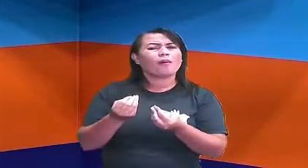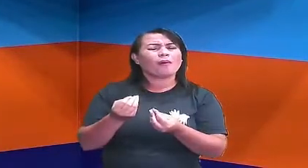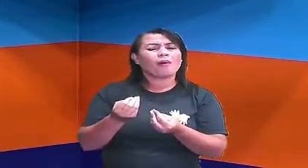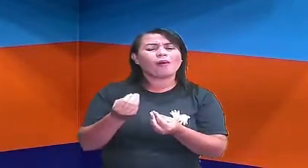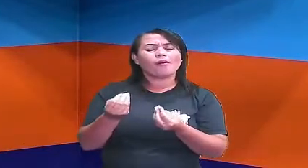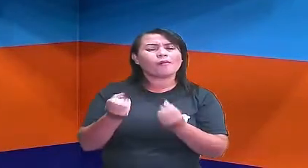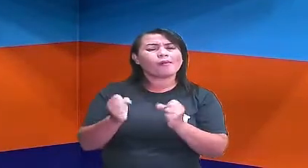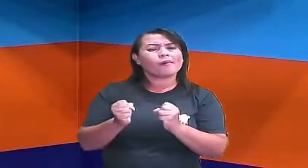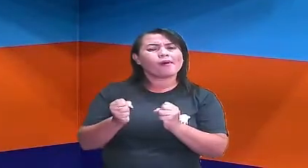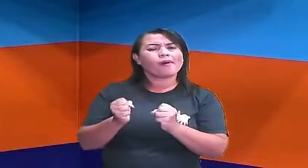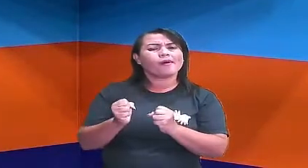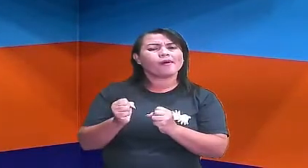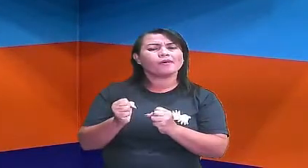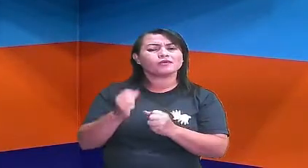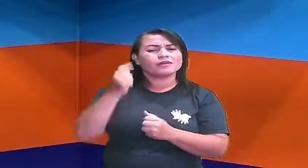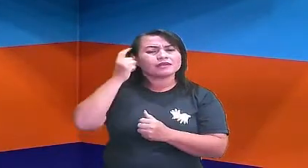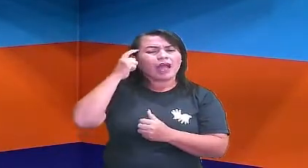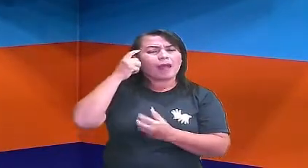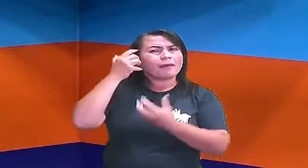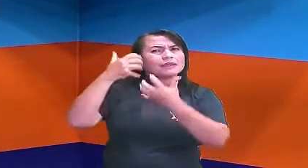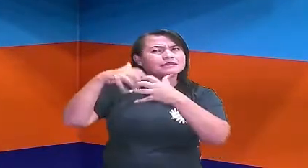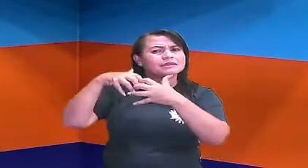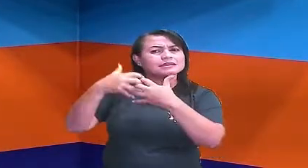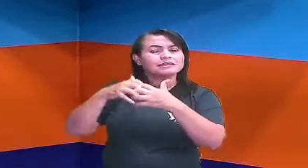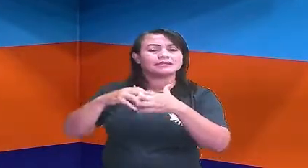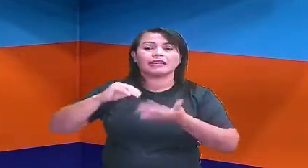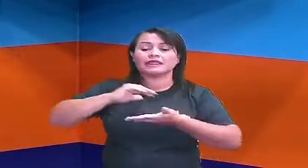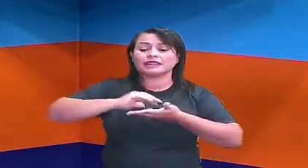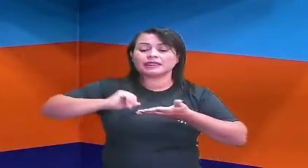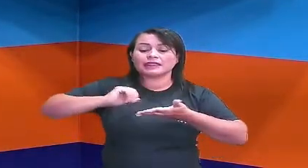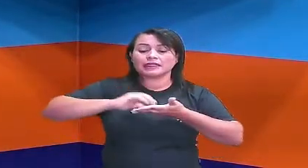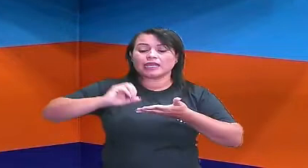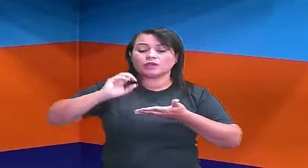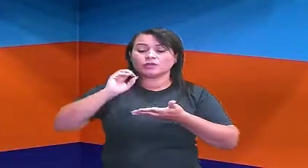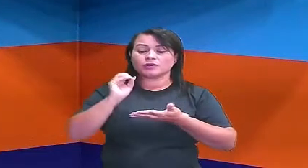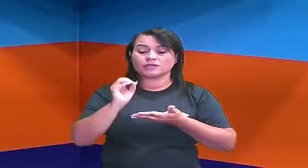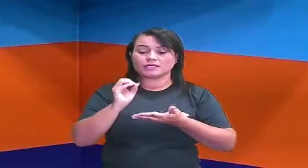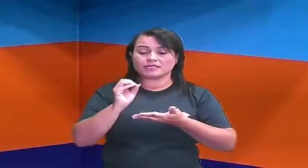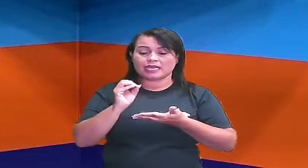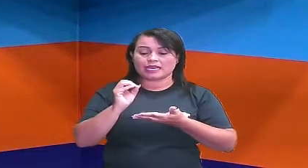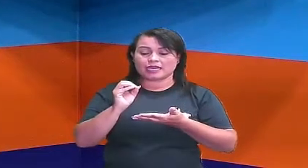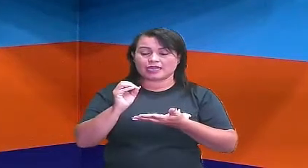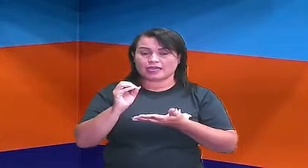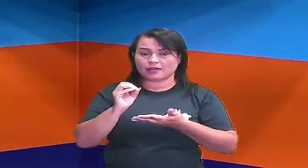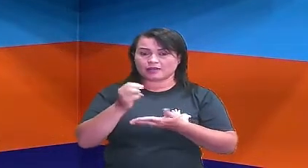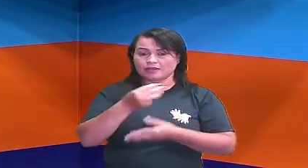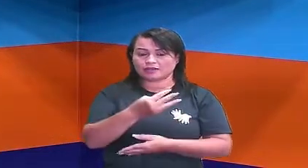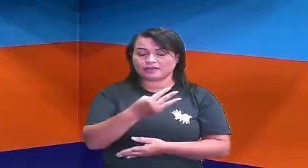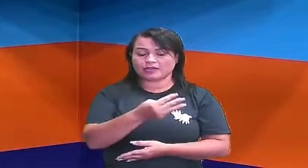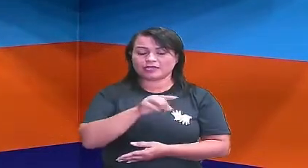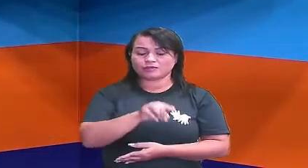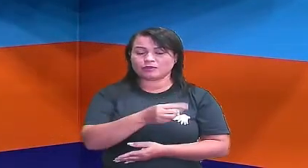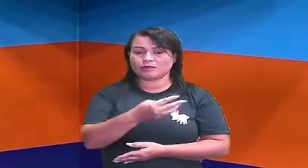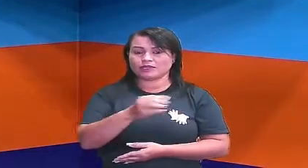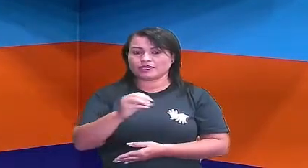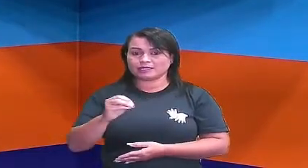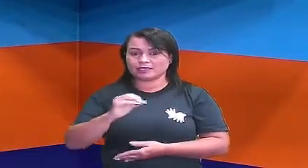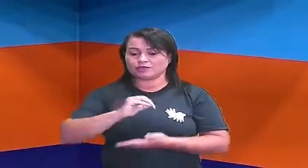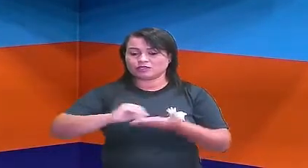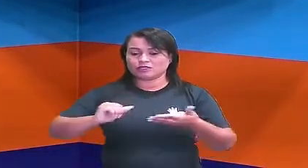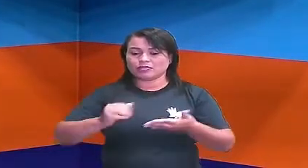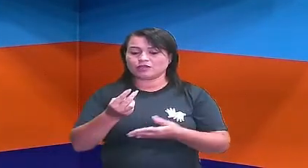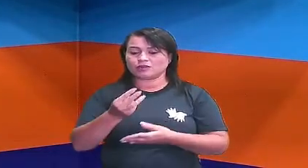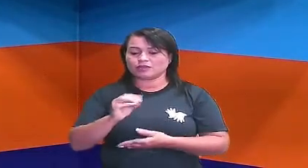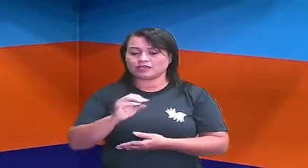posso fazer isso aí de cabeça? Corta os zeros. Corta o zero que está aqui no 3.300, corta o zero que está no